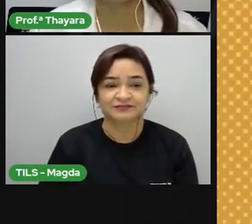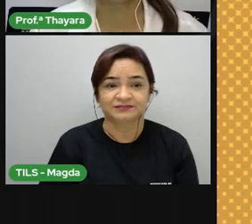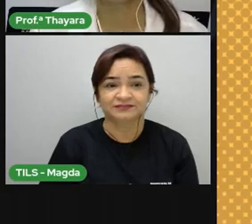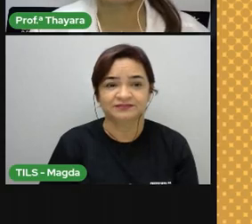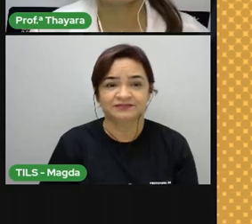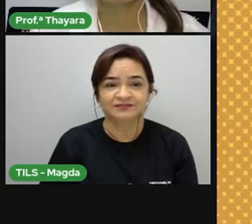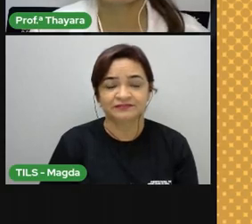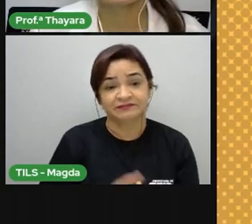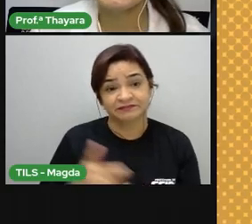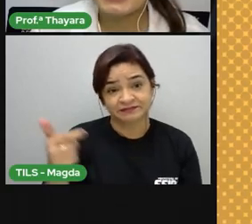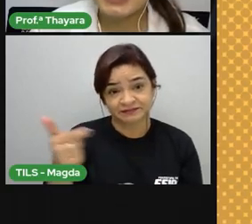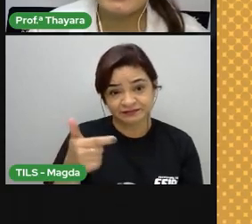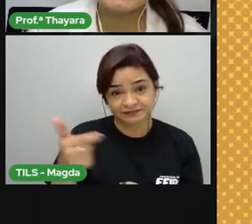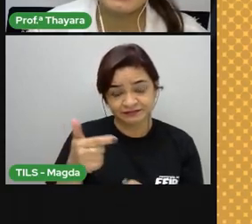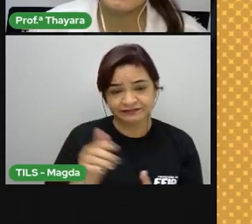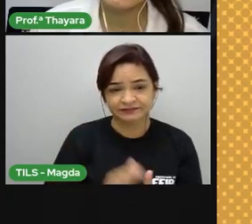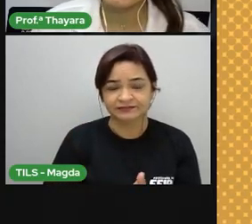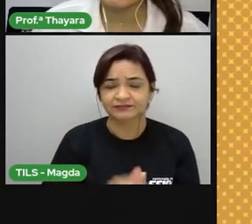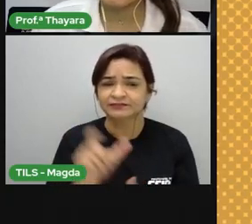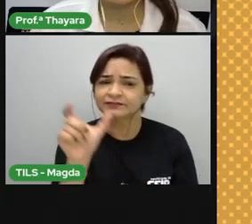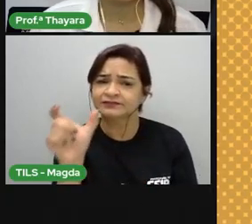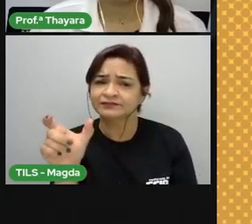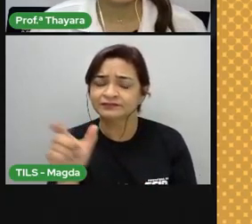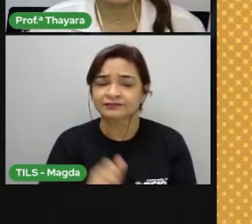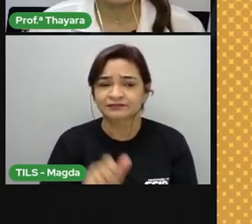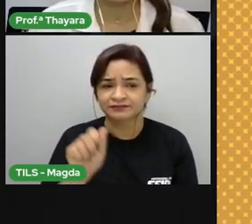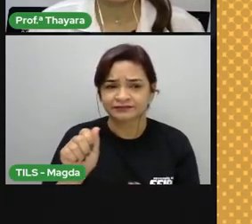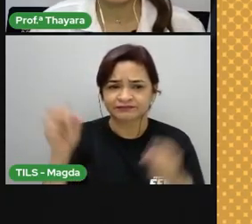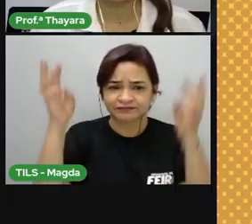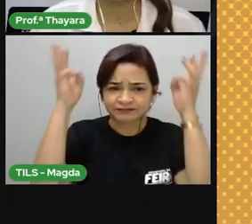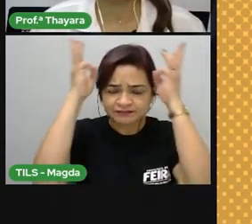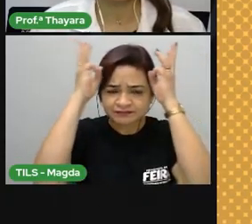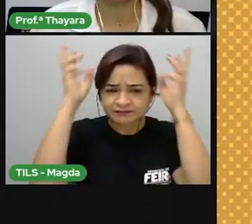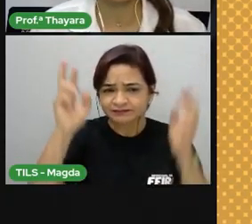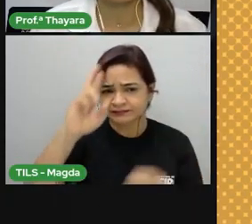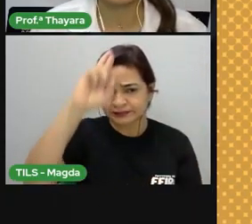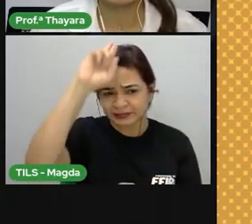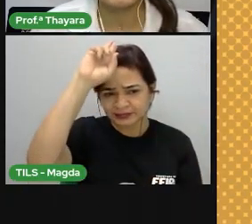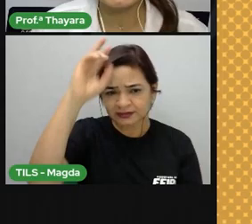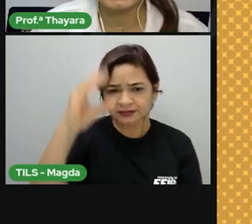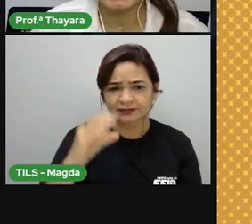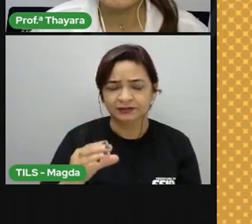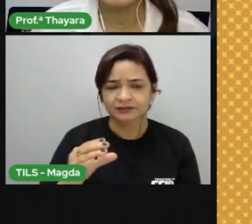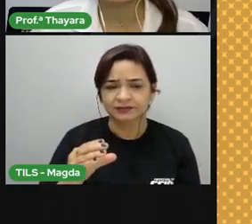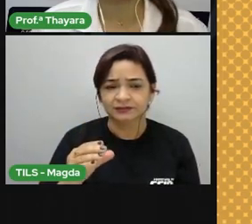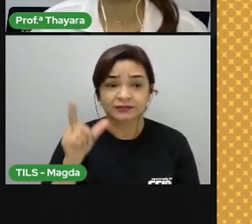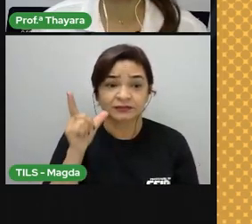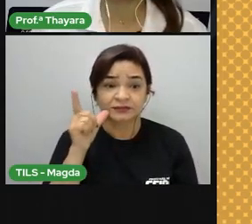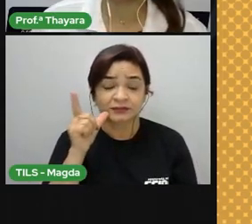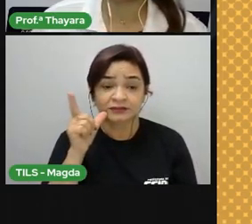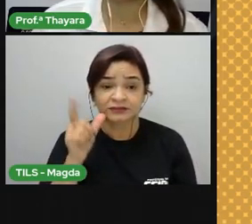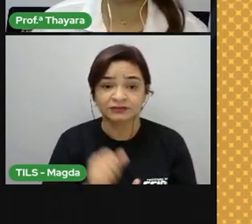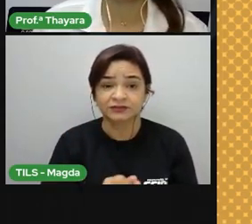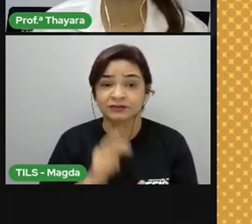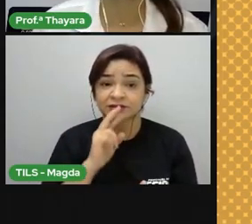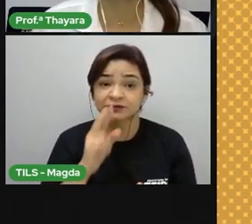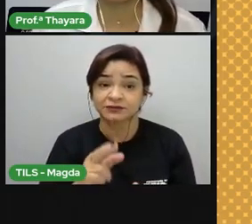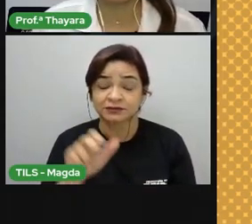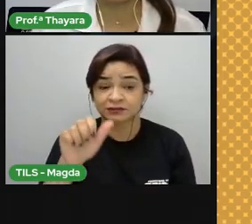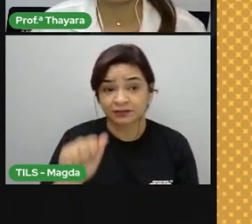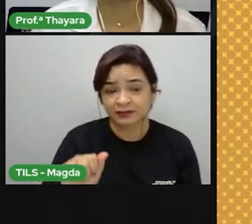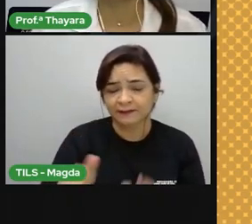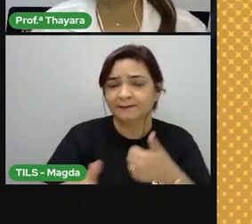A palavra astronomia tem origem? A, grega. B, romana. C, derivada do latim. Quem respondeu a